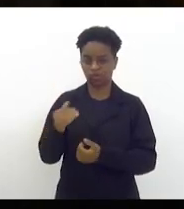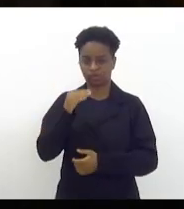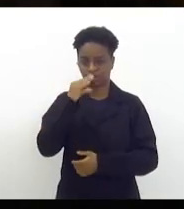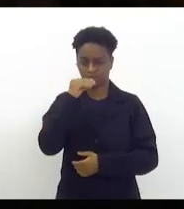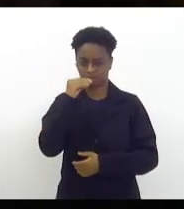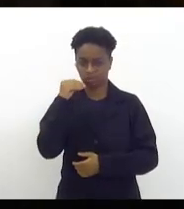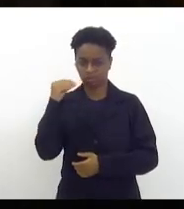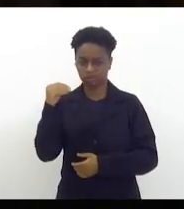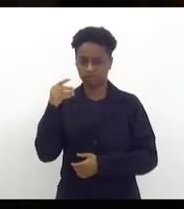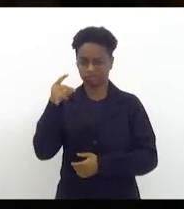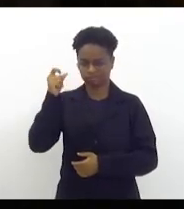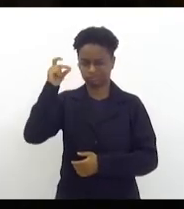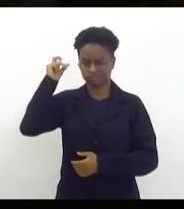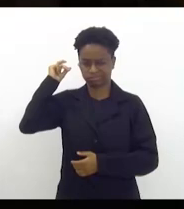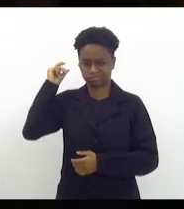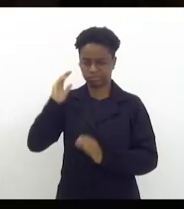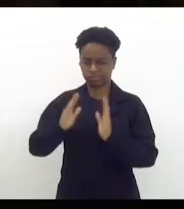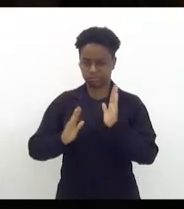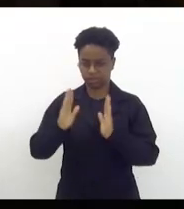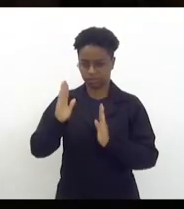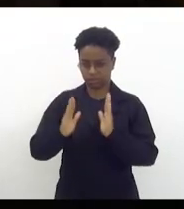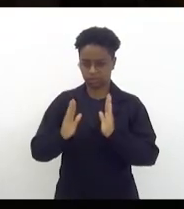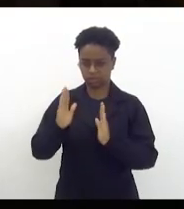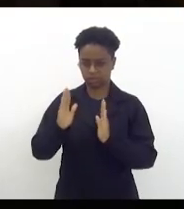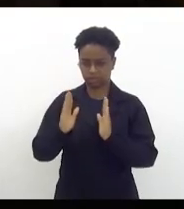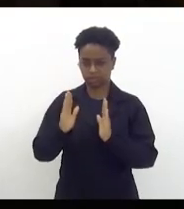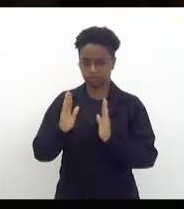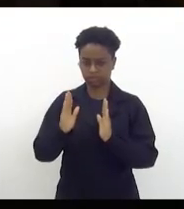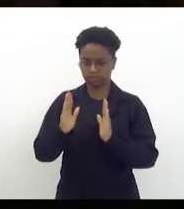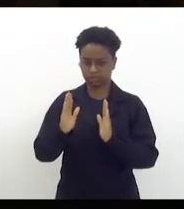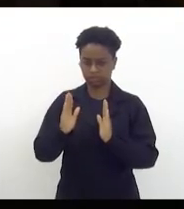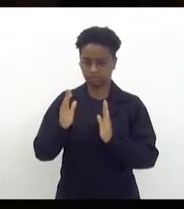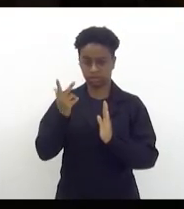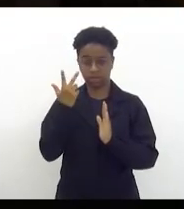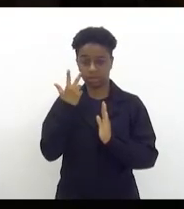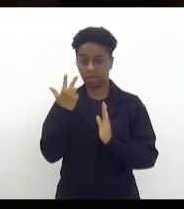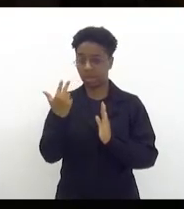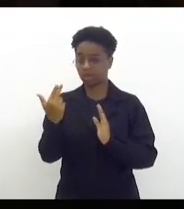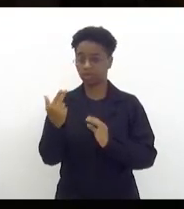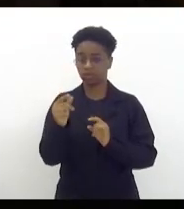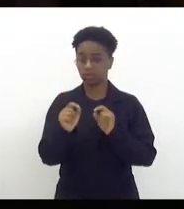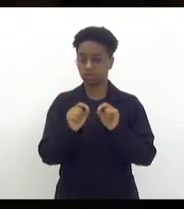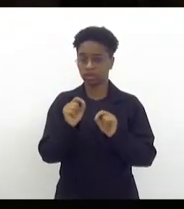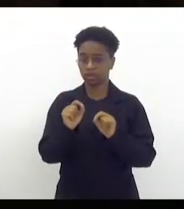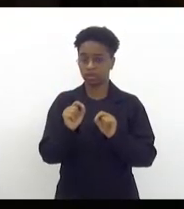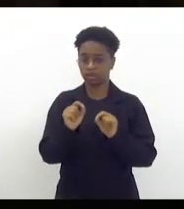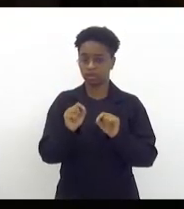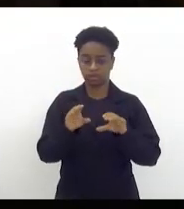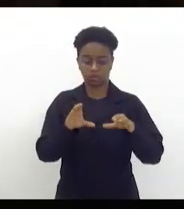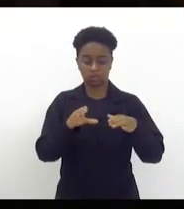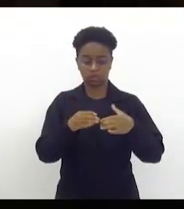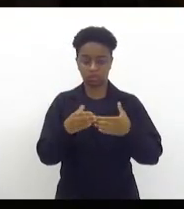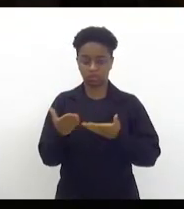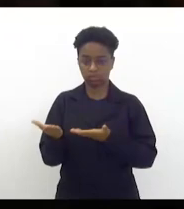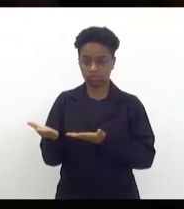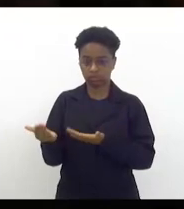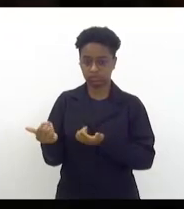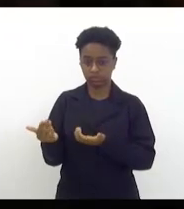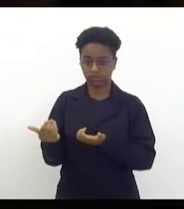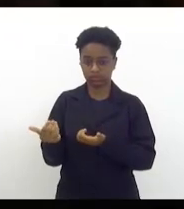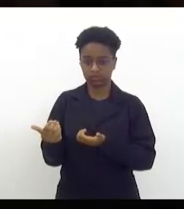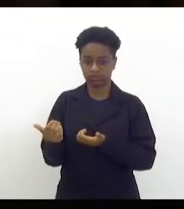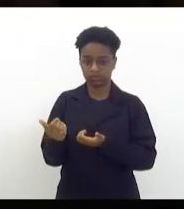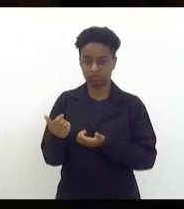adolescente, a uma época que era muito comum a juventude, sem